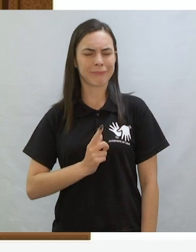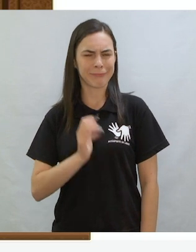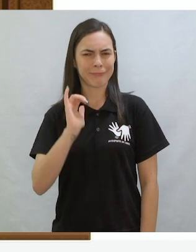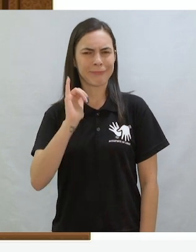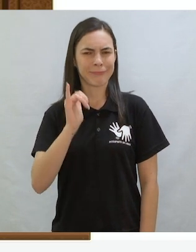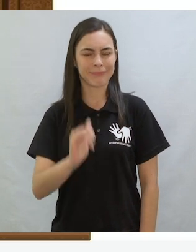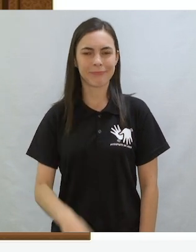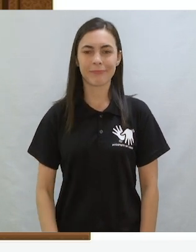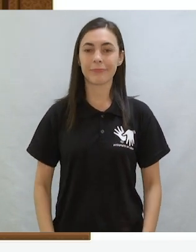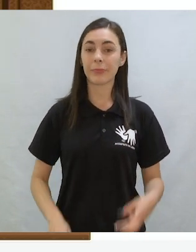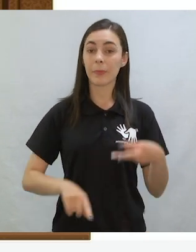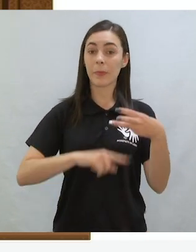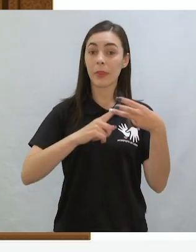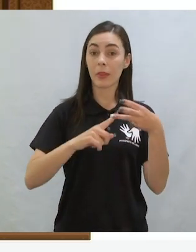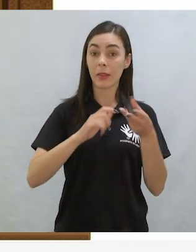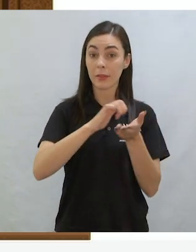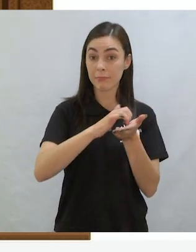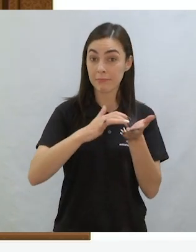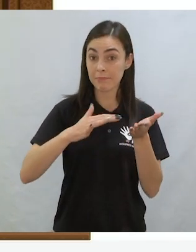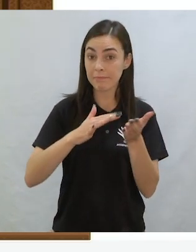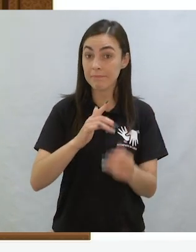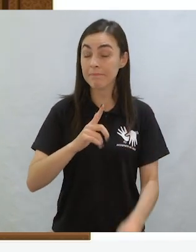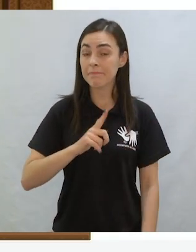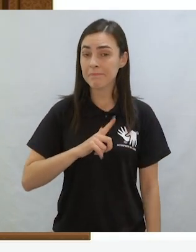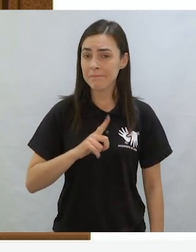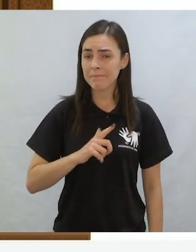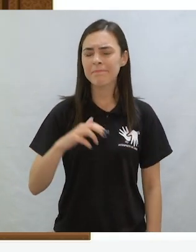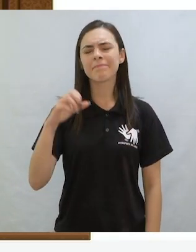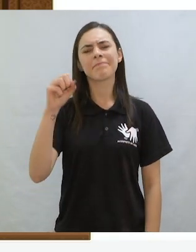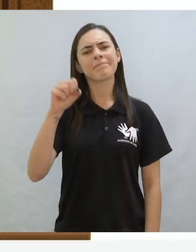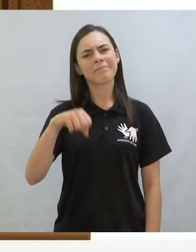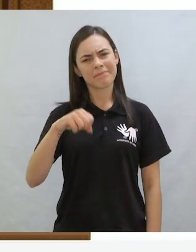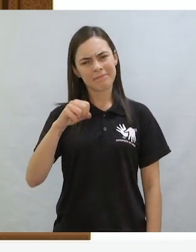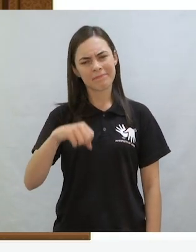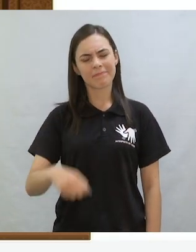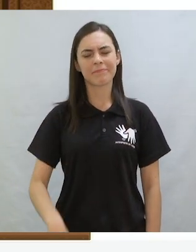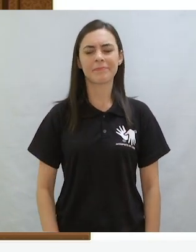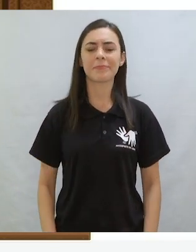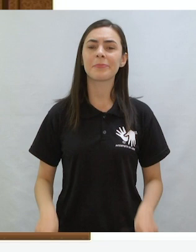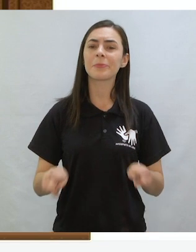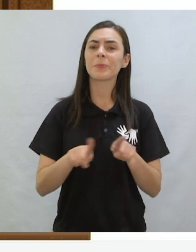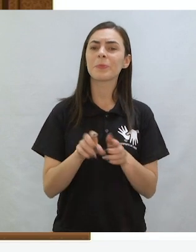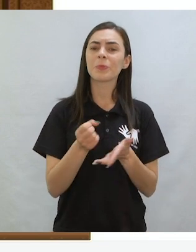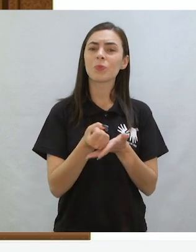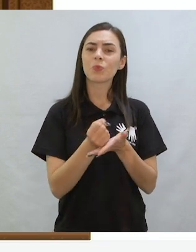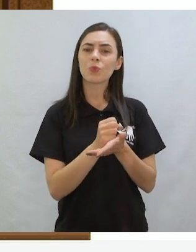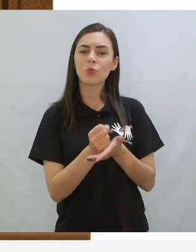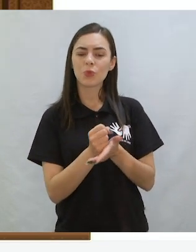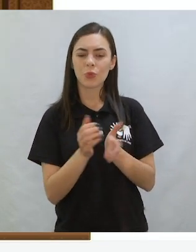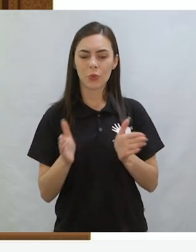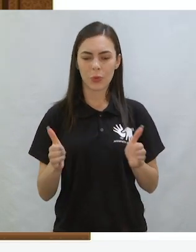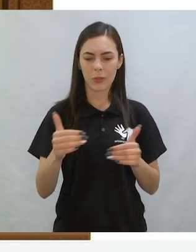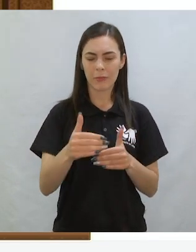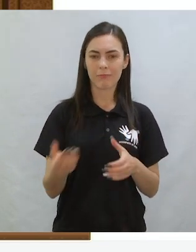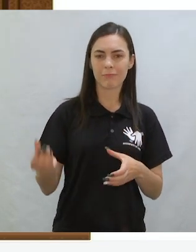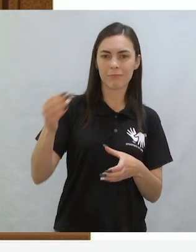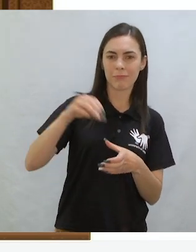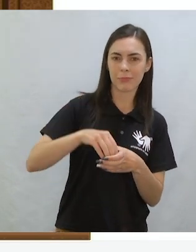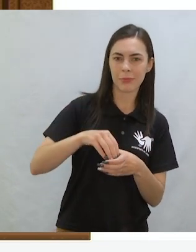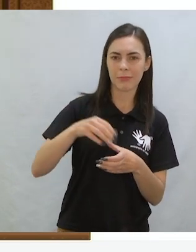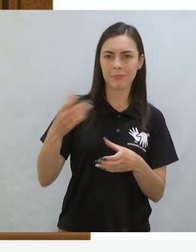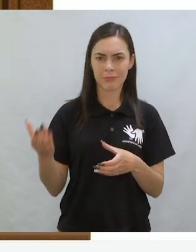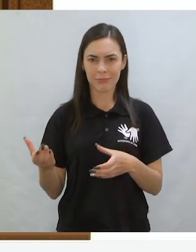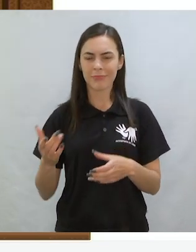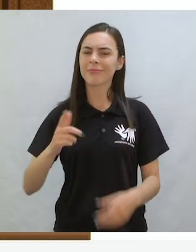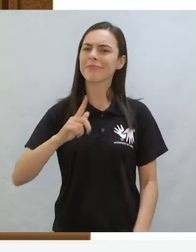Viva? Teve, né? Tivemos uma atividade? Tivemos uma atividade. Tivemos o jogo do põe e tira,